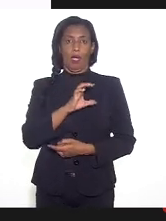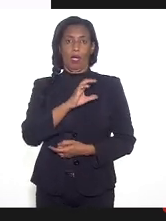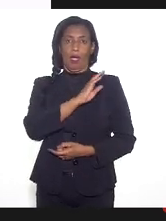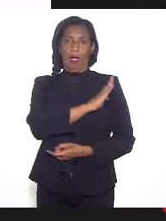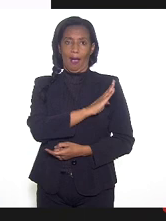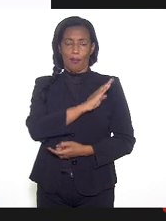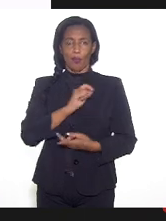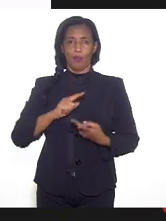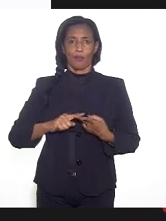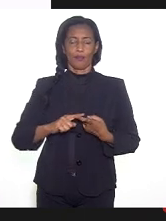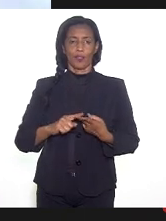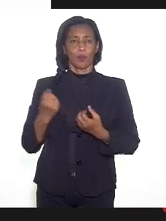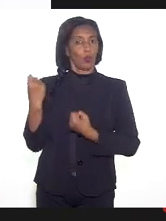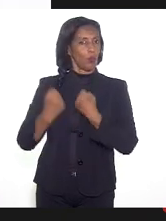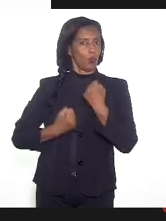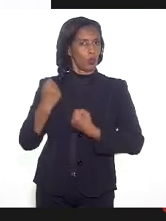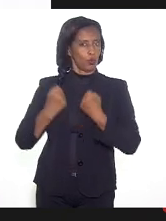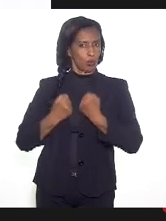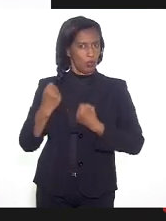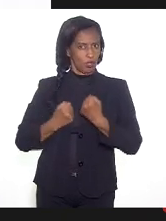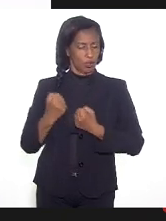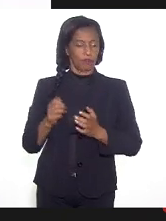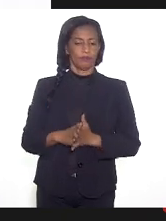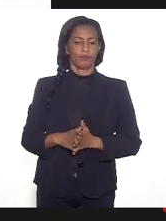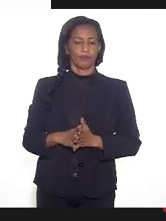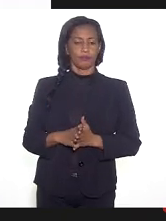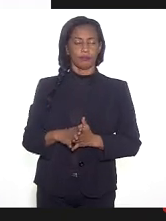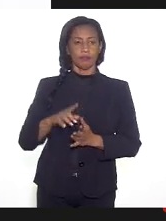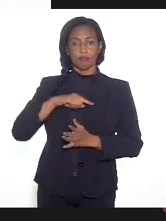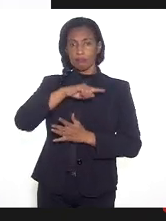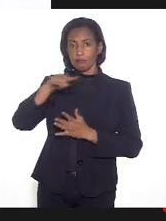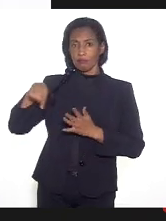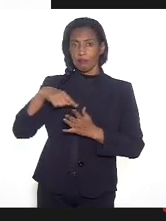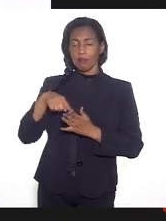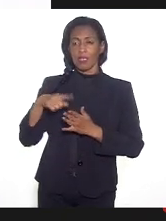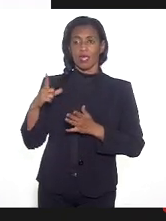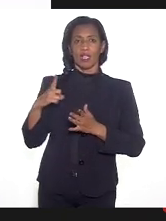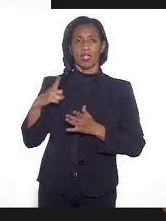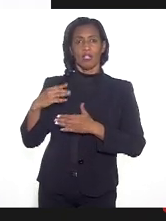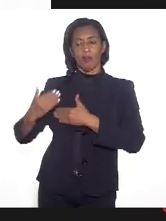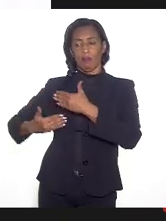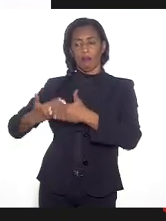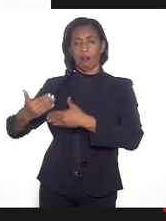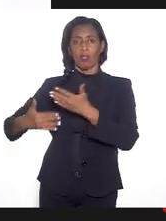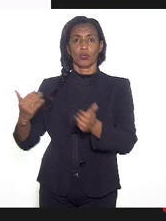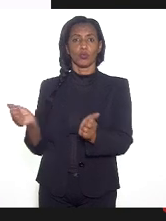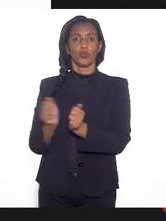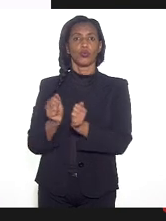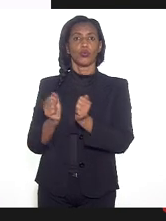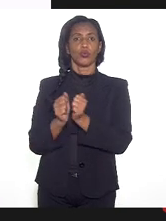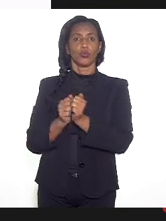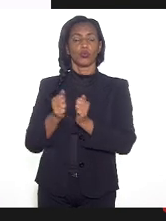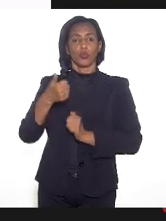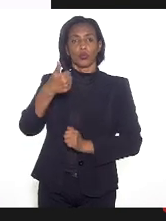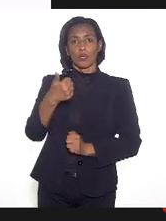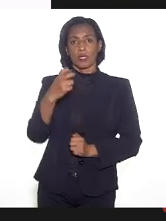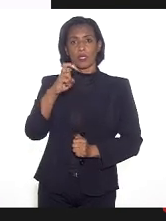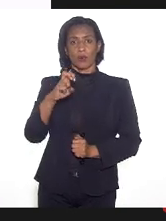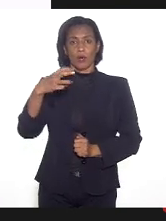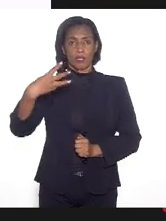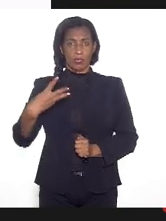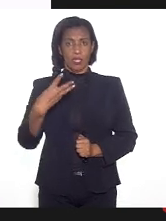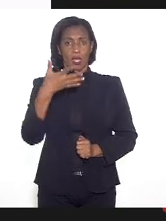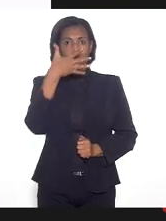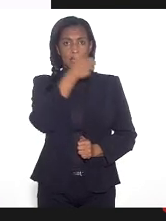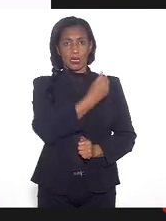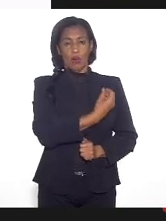motoristas, com essas vagas no orçamento. Ele teve andamento junto com os 153 guarda-bira, que foram